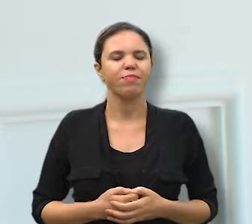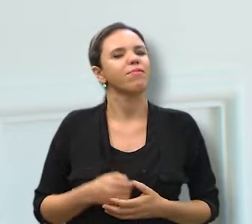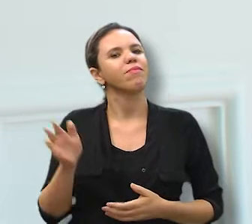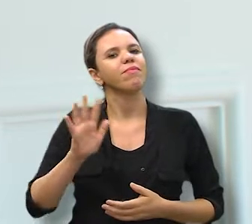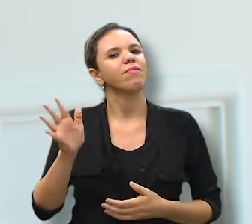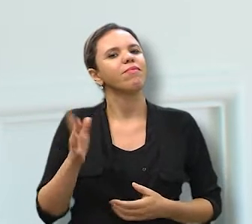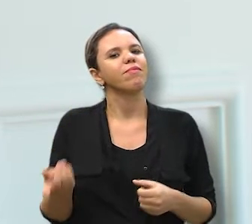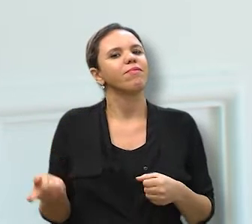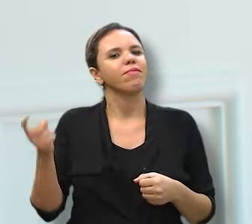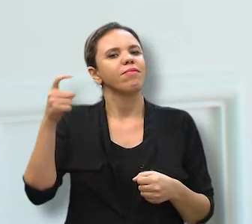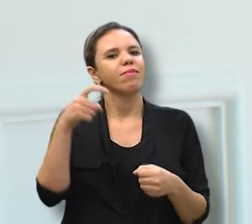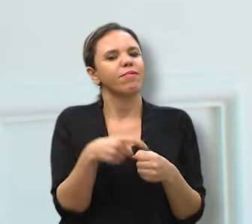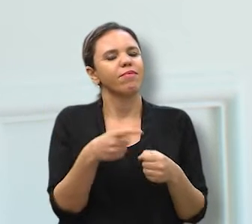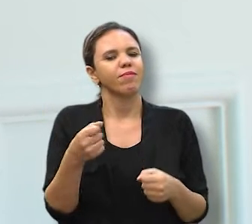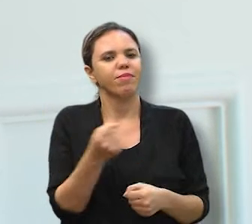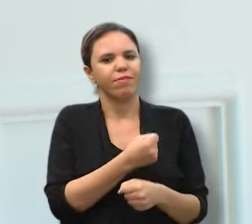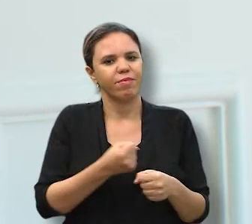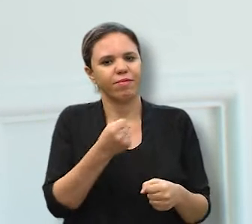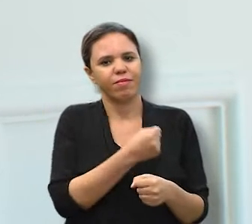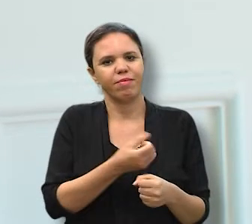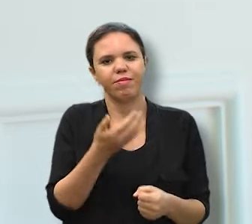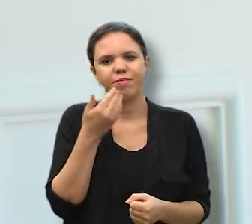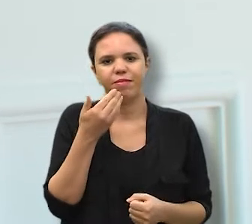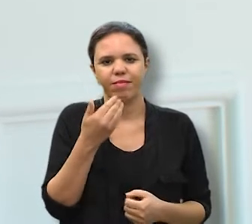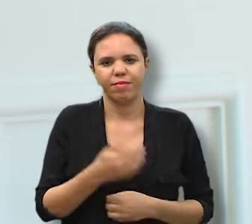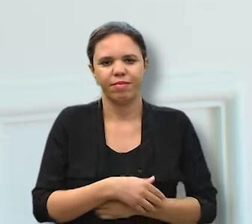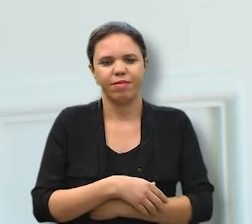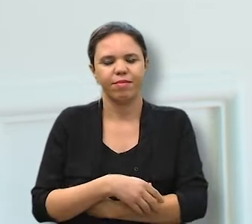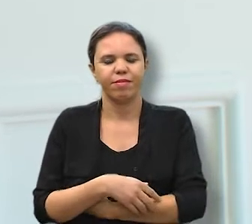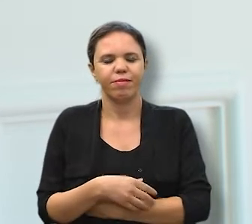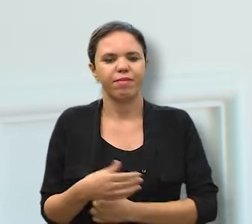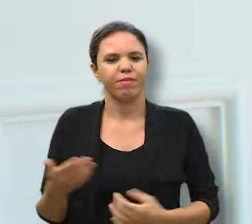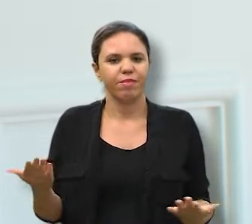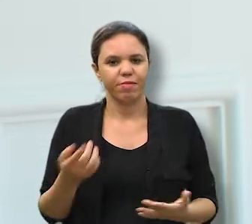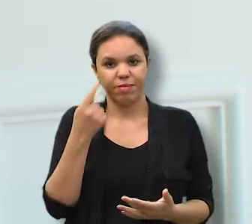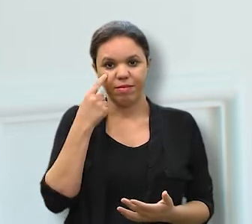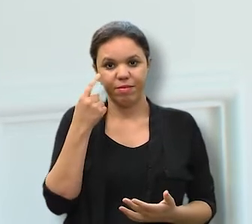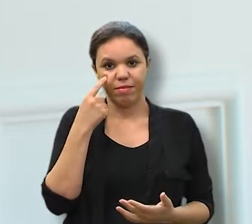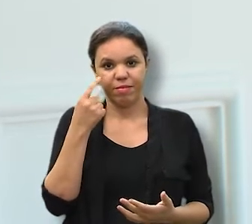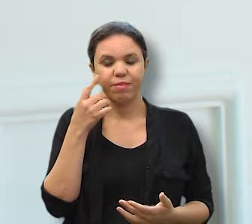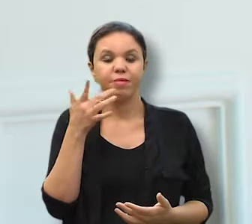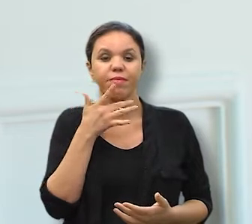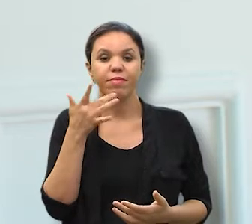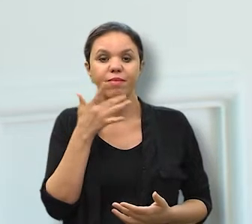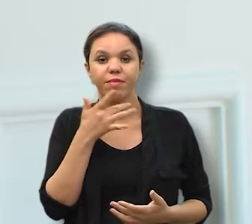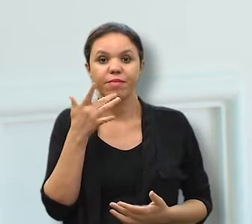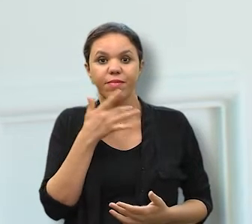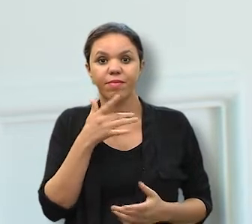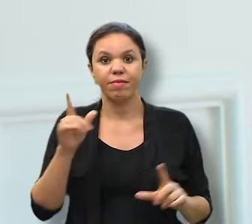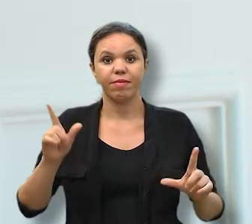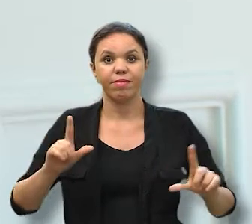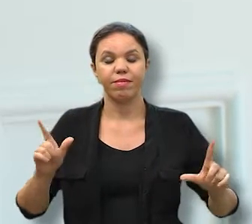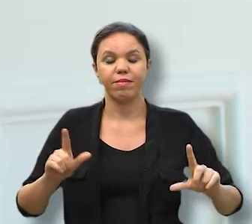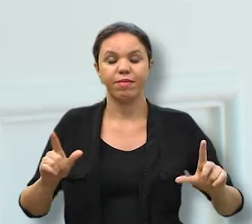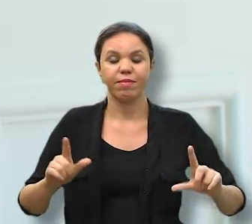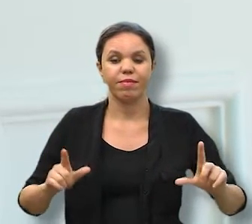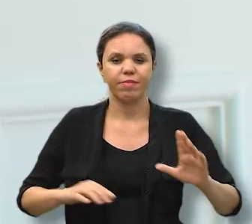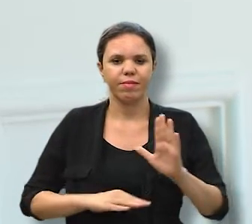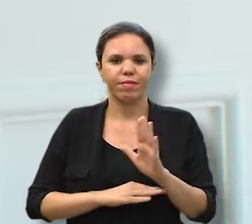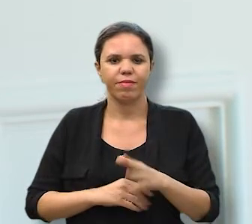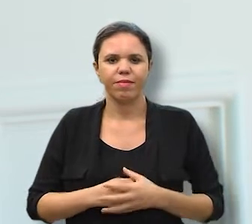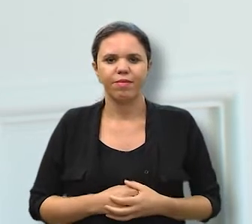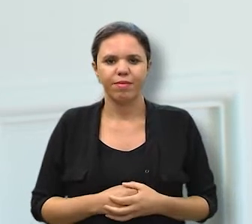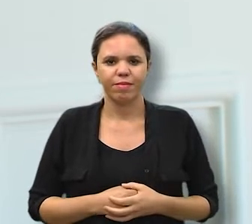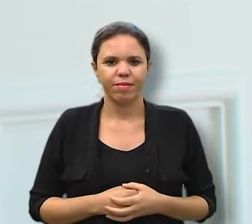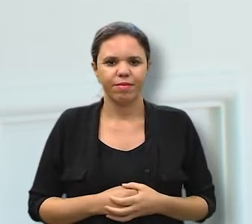Olá, estou de volta com mais um Cozinha Fácil e hoje, olha só, receita gostosa aqui na telinha da TV Câmara Campinas.